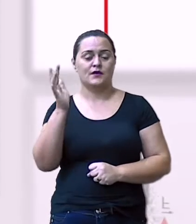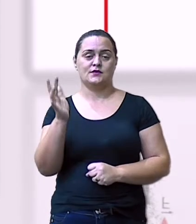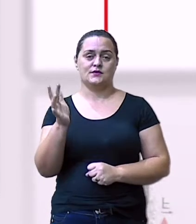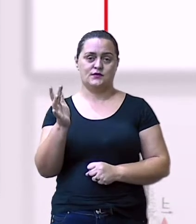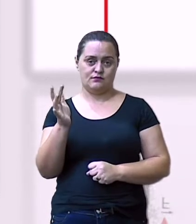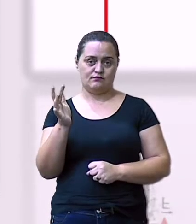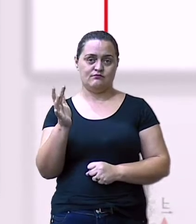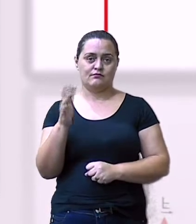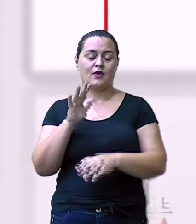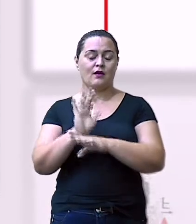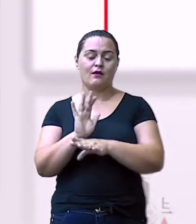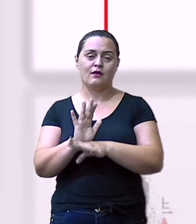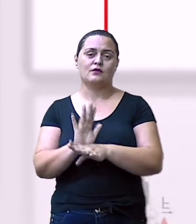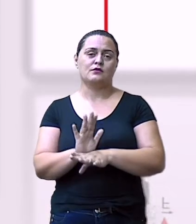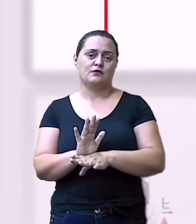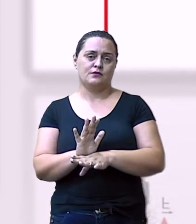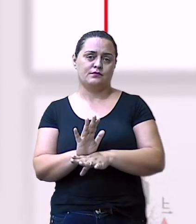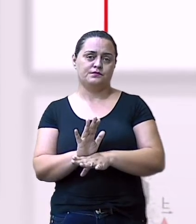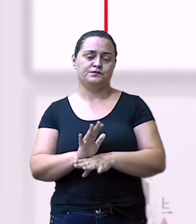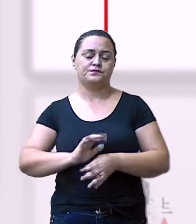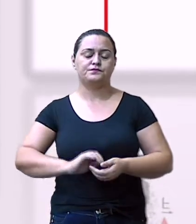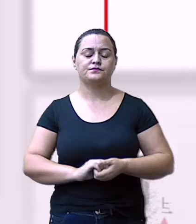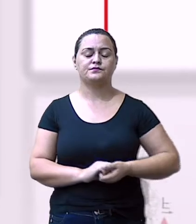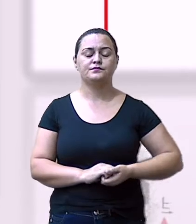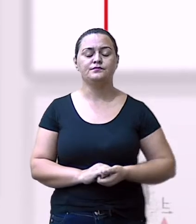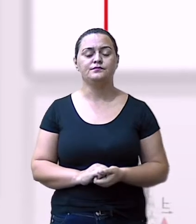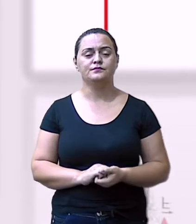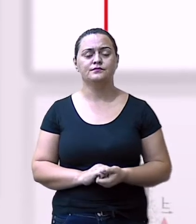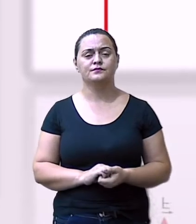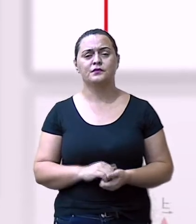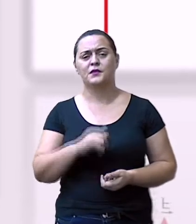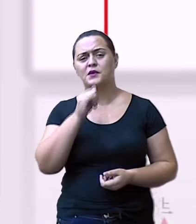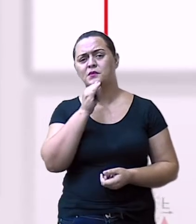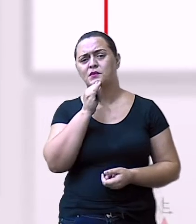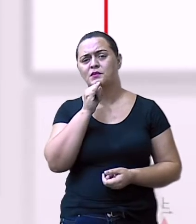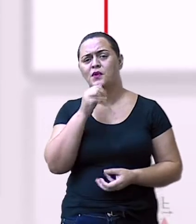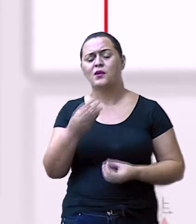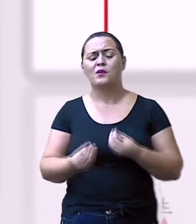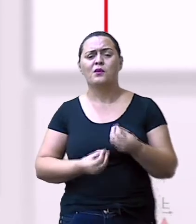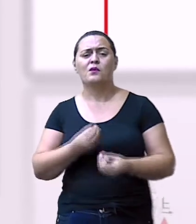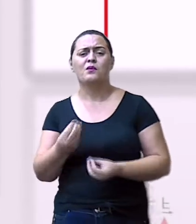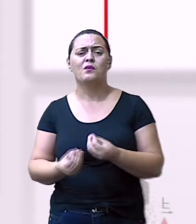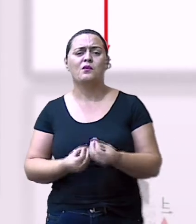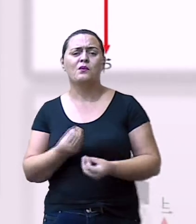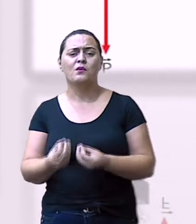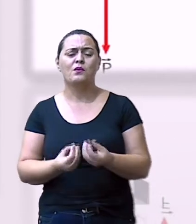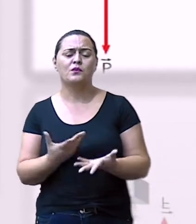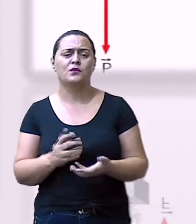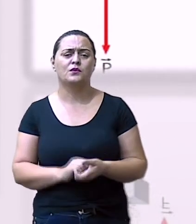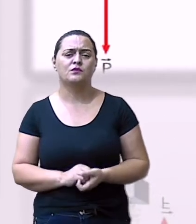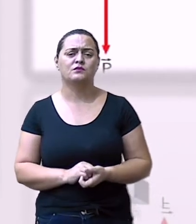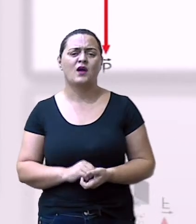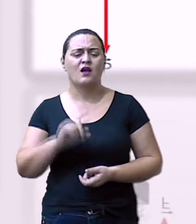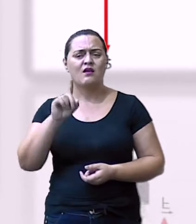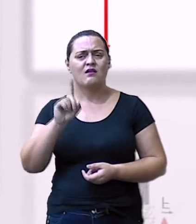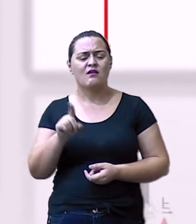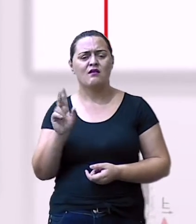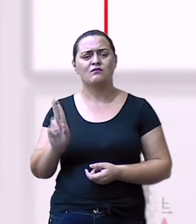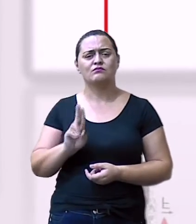movimentação deste objeto. E como seria, então, a associação das roldanas